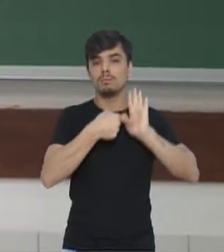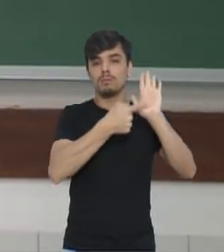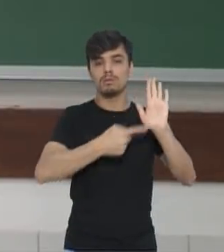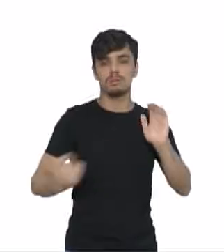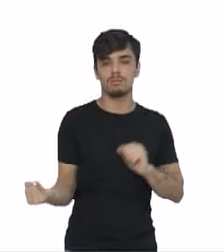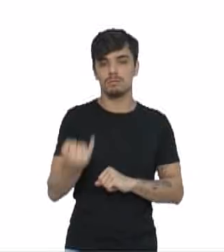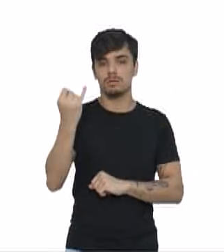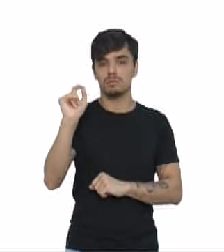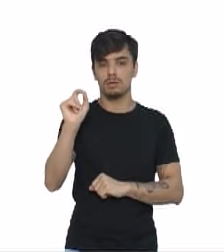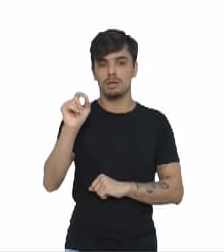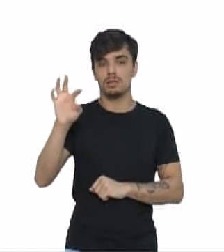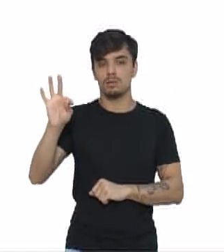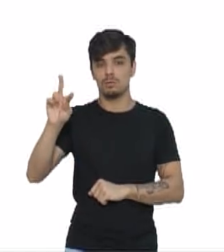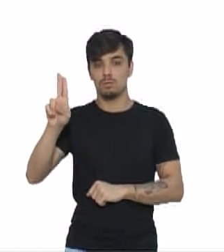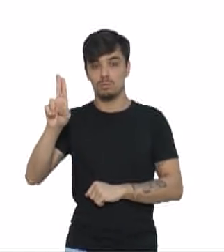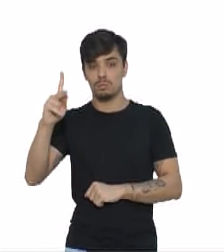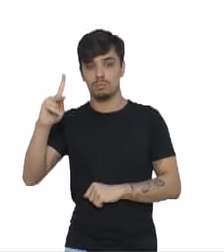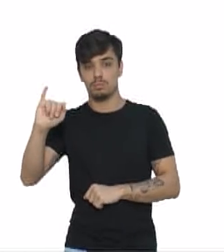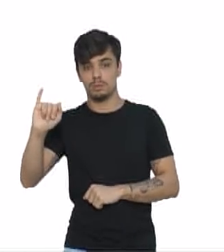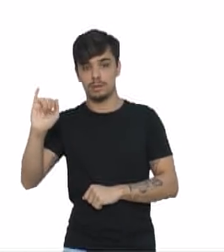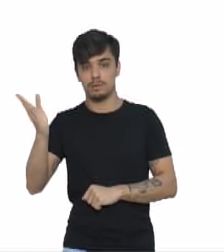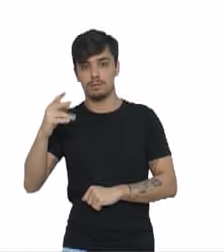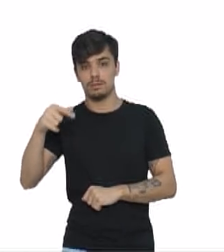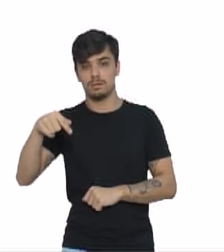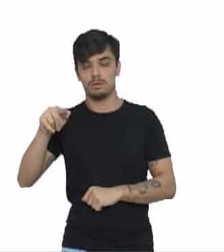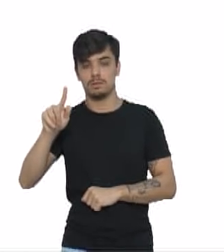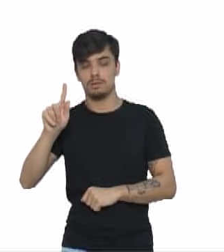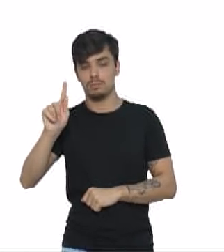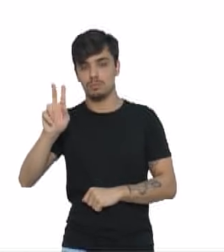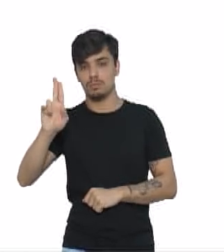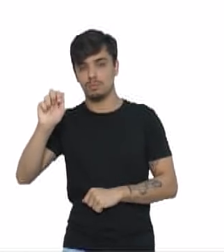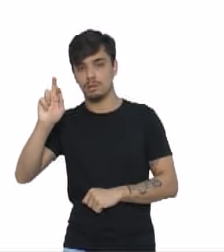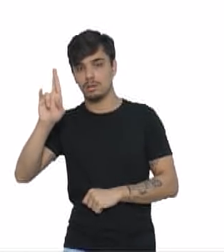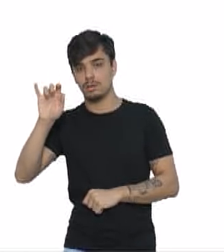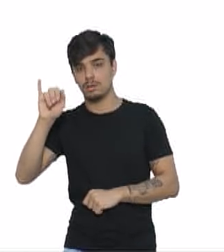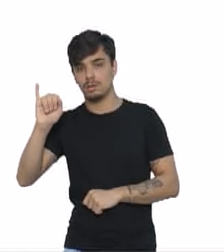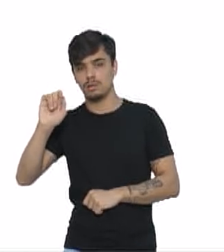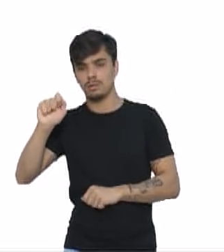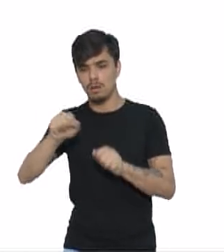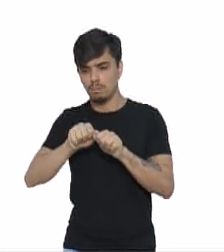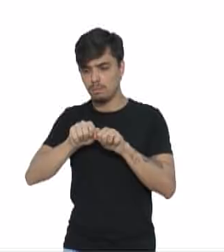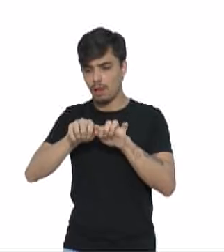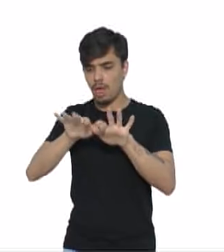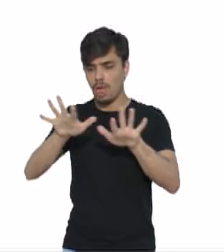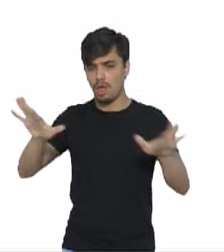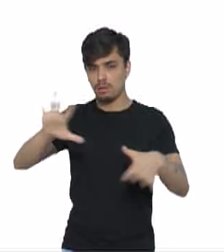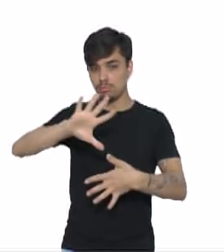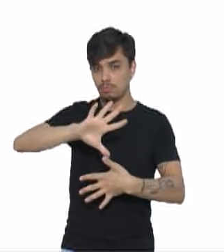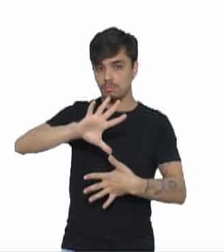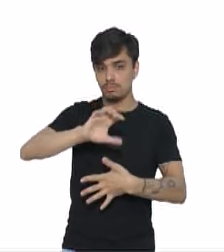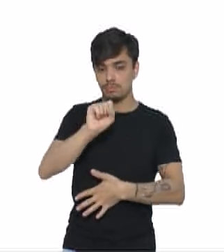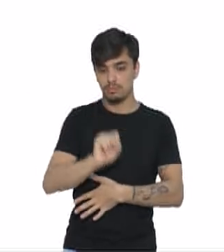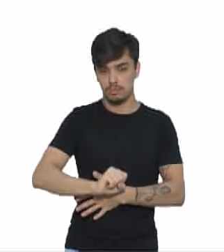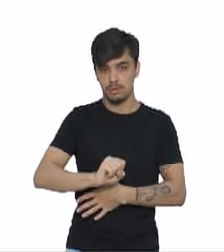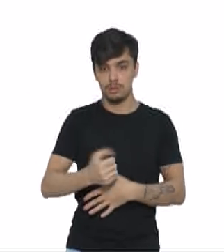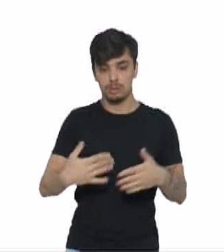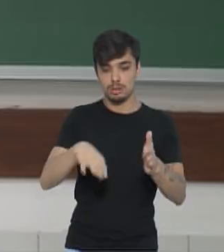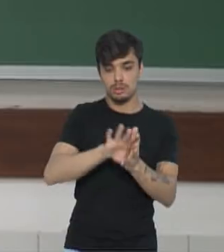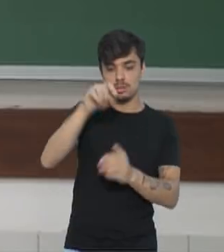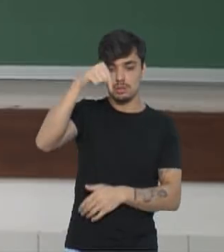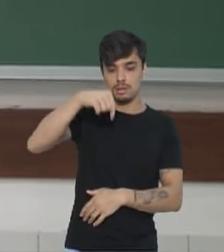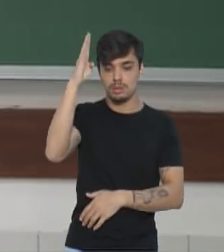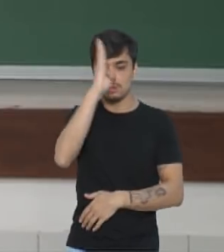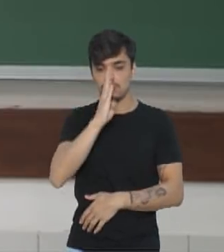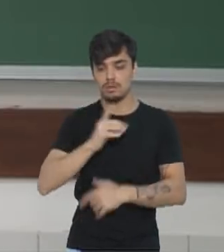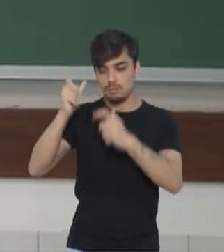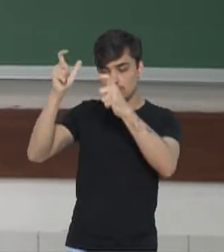linguístico Tupi-Guarani. Esse é o que mais se espalhou pela América do Sul, envolvendo grande parte do território brasileiro, grande parte